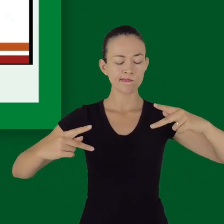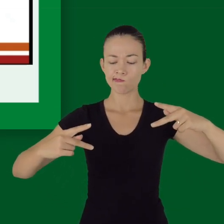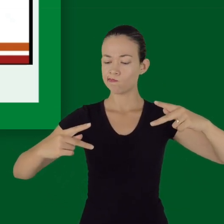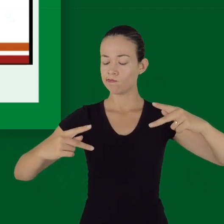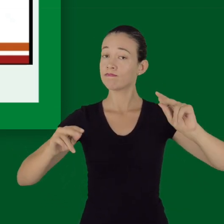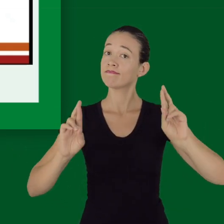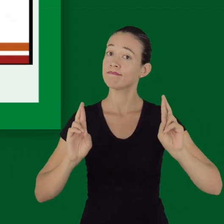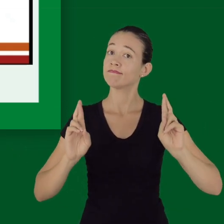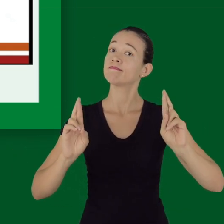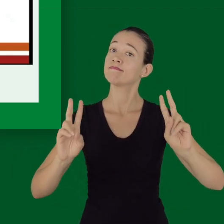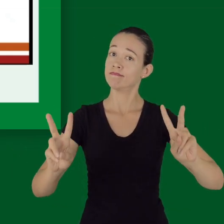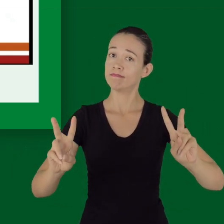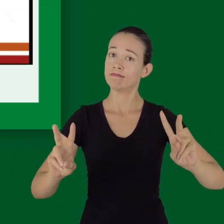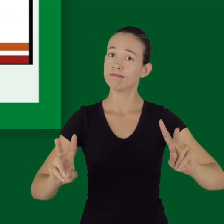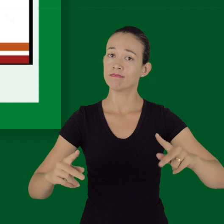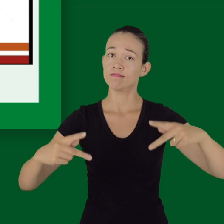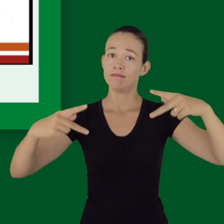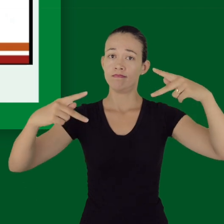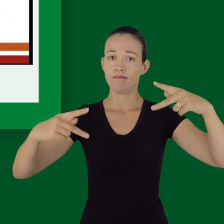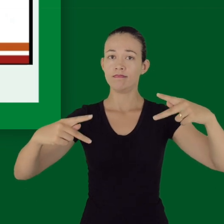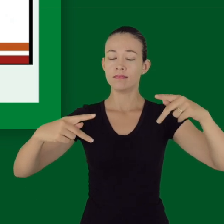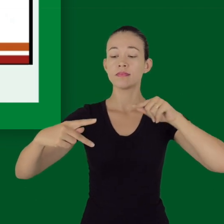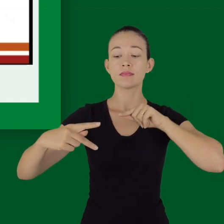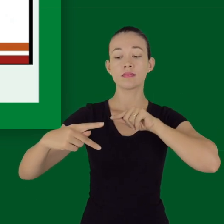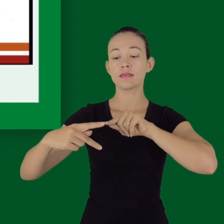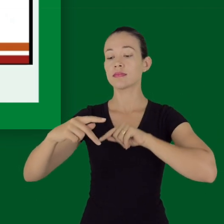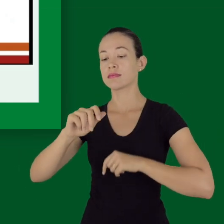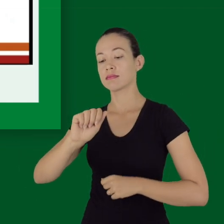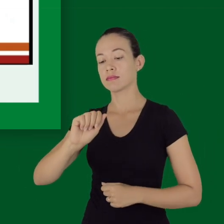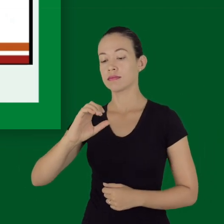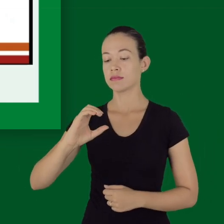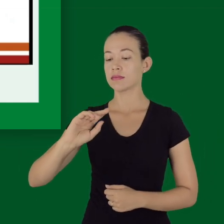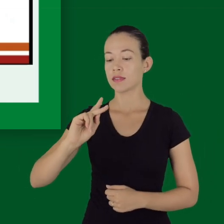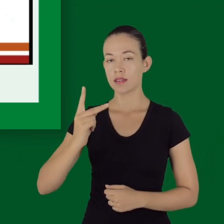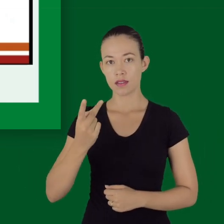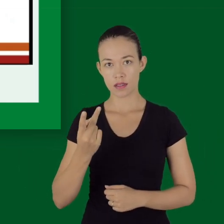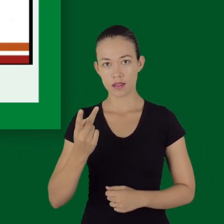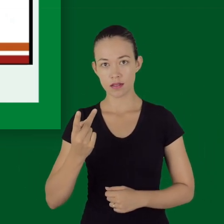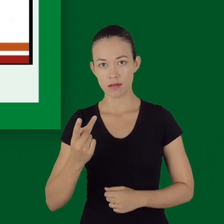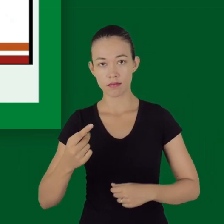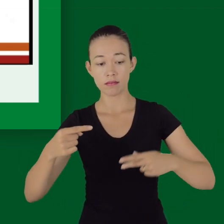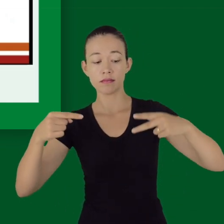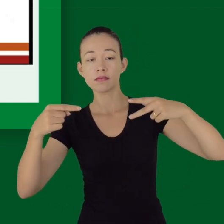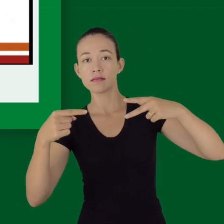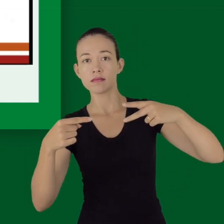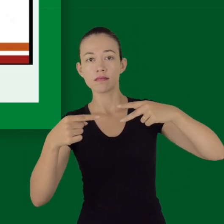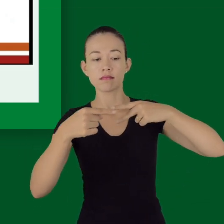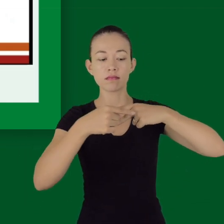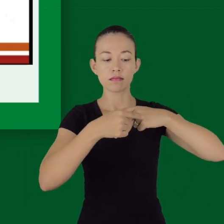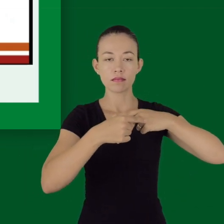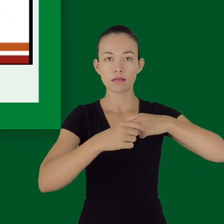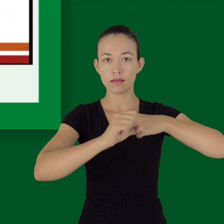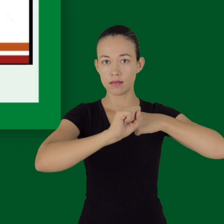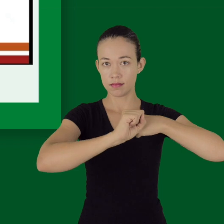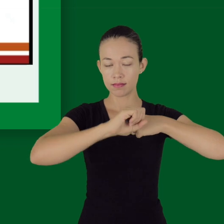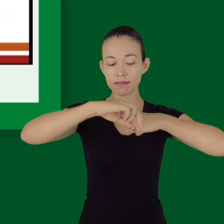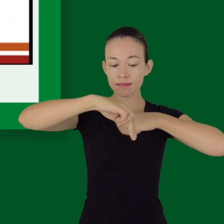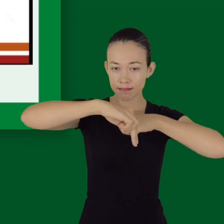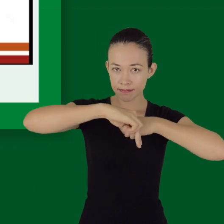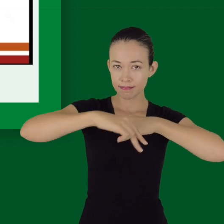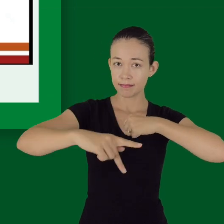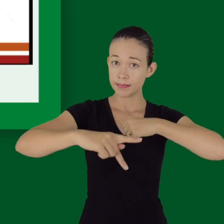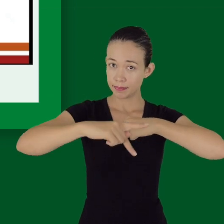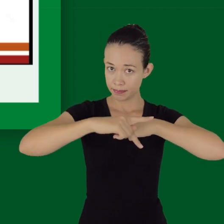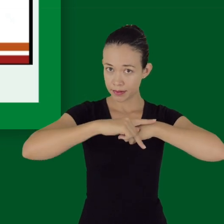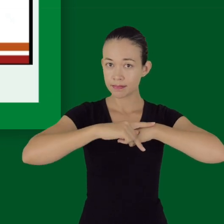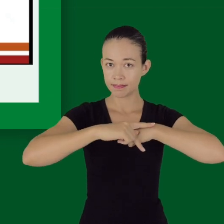né, e neuromoduladores muito diferentes aí, né, que é a acetilcolina, sistema parasimpático, e a norepinefrina, sistema simpático, exatamente